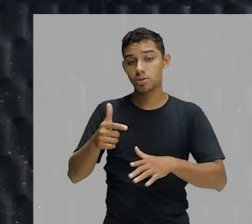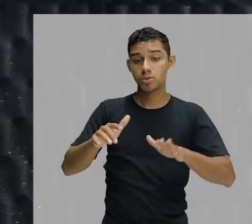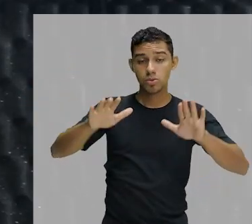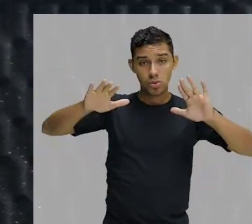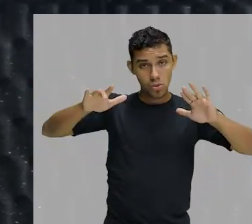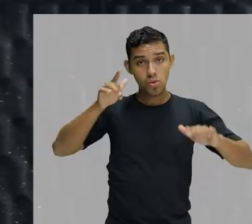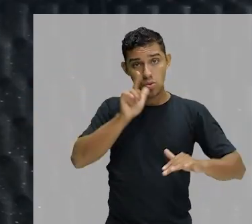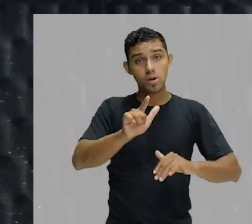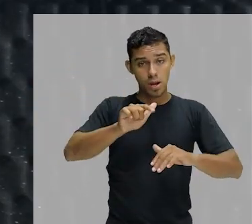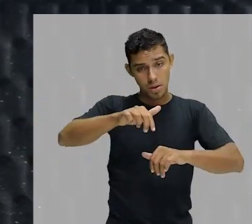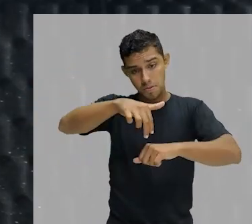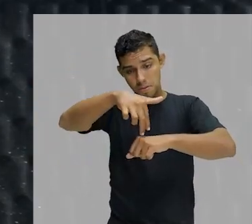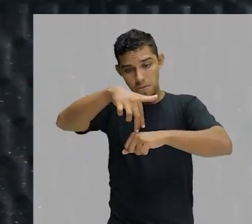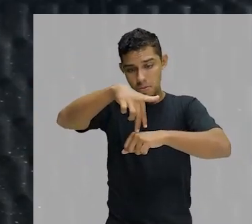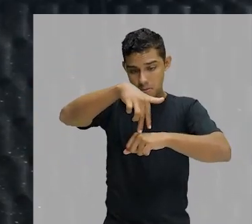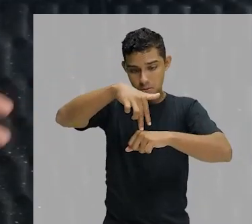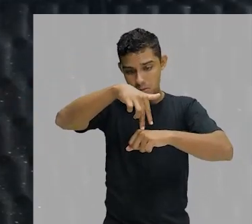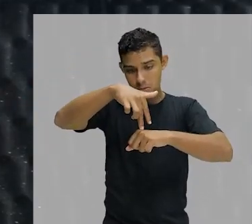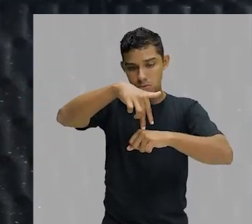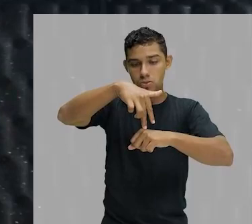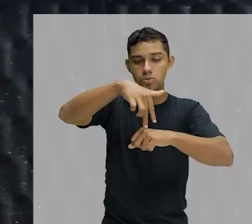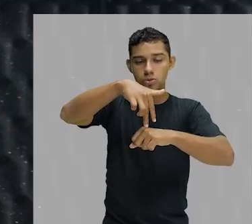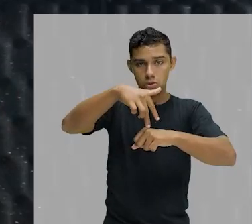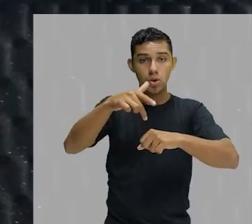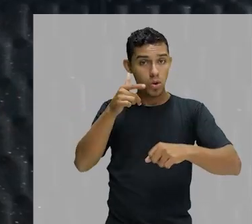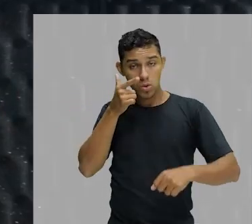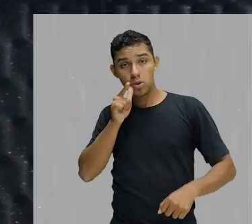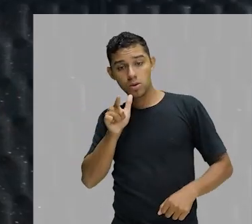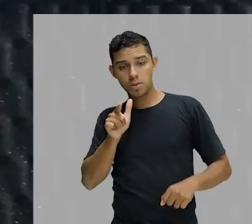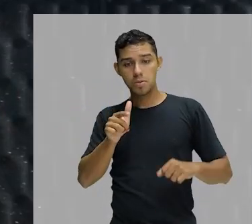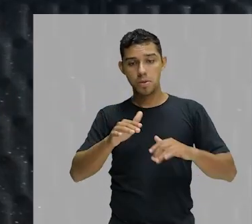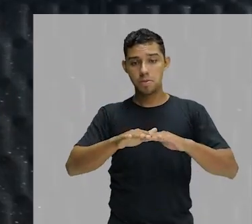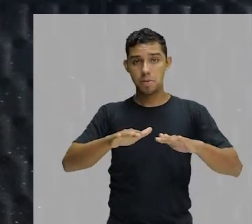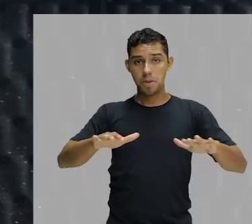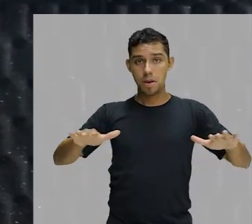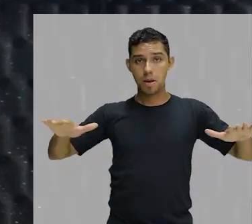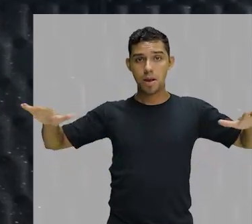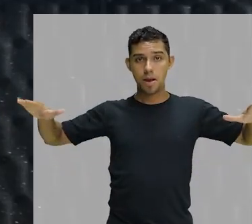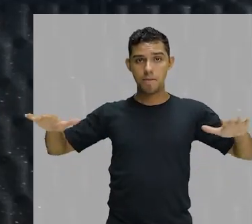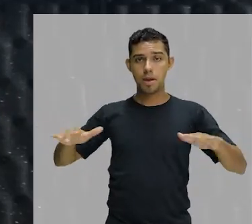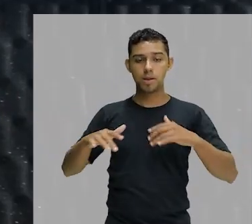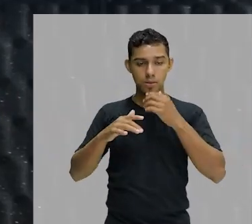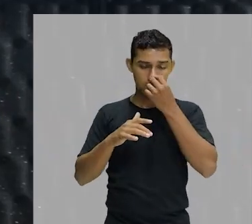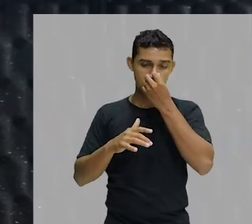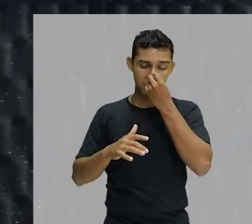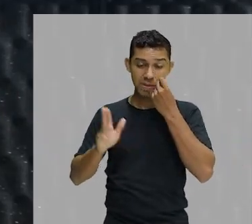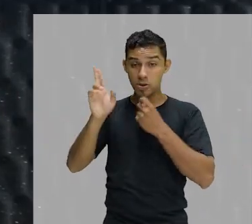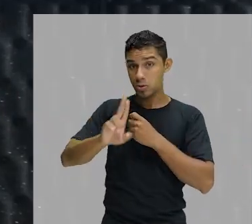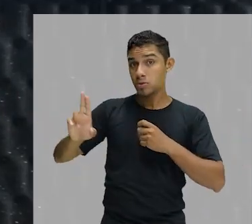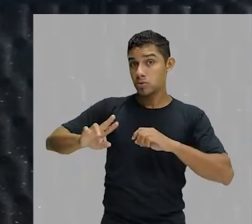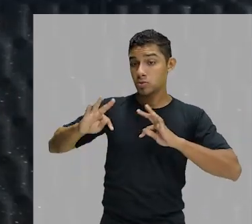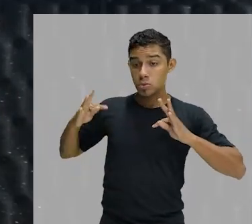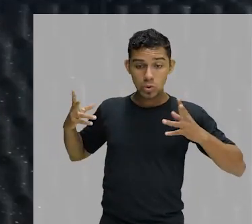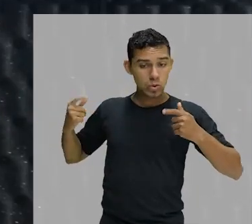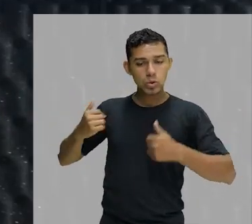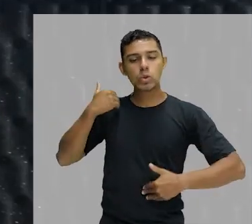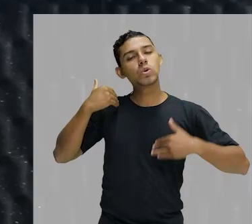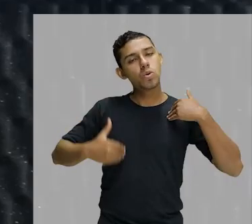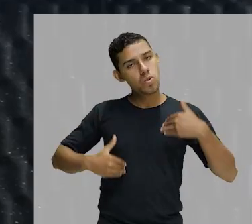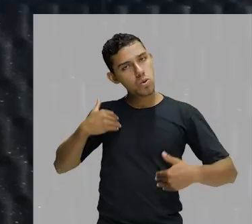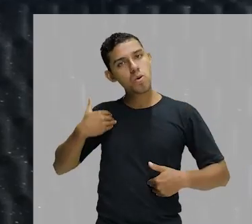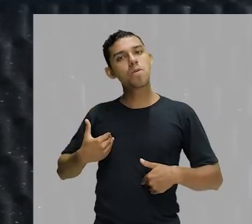manter o equilíbrio, mantém o equilíbrio através dos seus braços abertos. Ela está utilizando de todas as artifícios do seu corpo para manter o